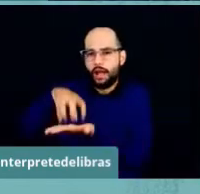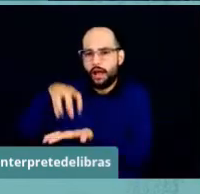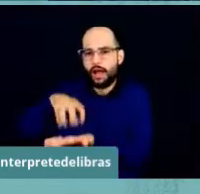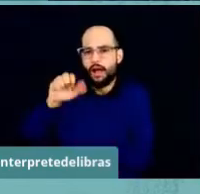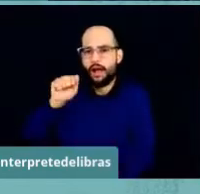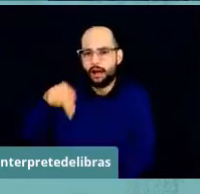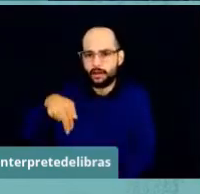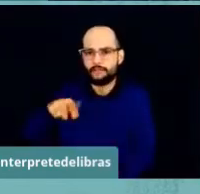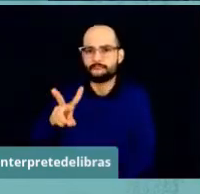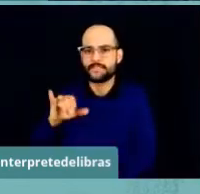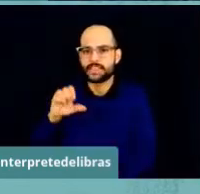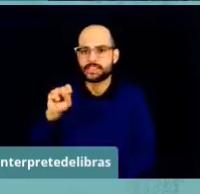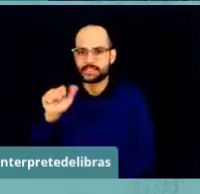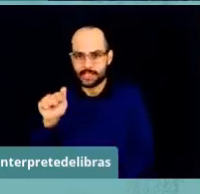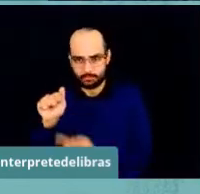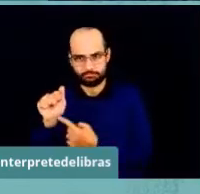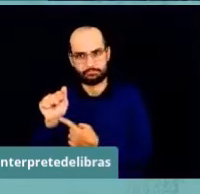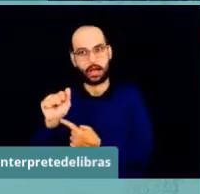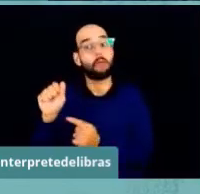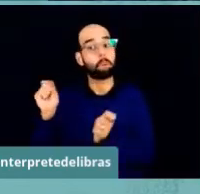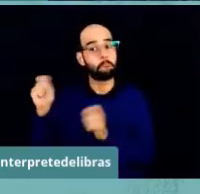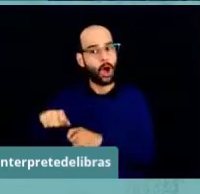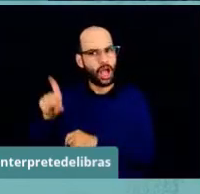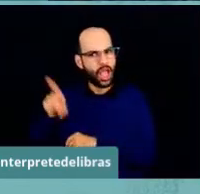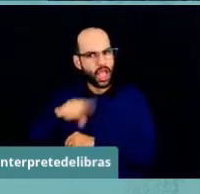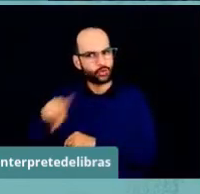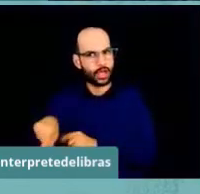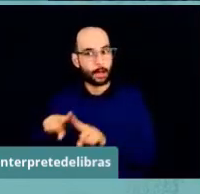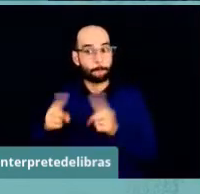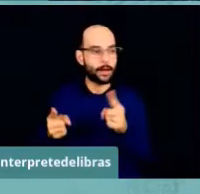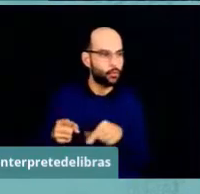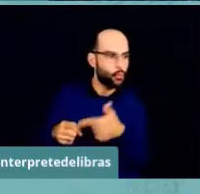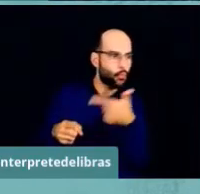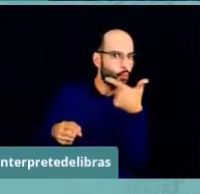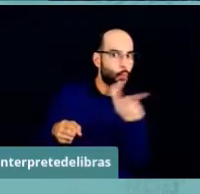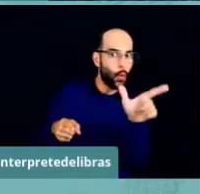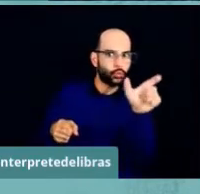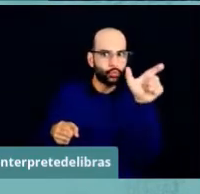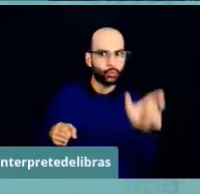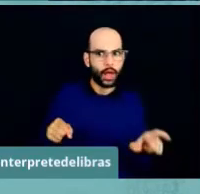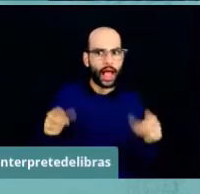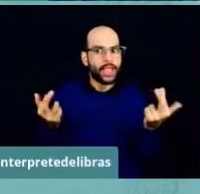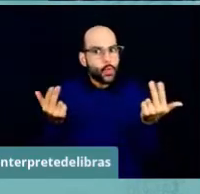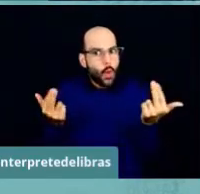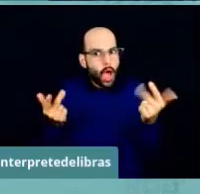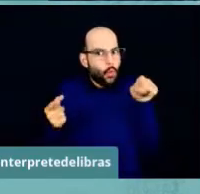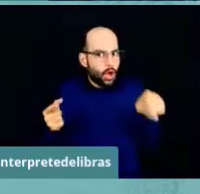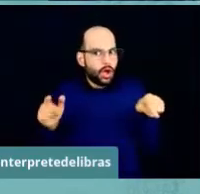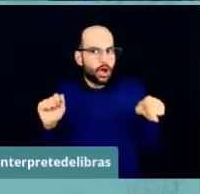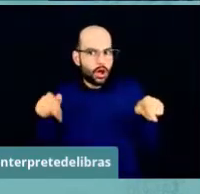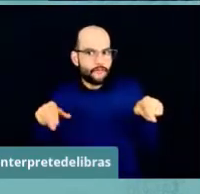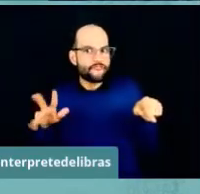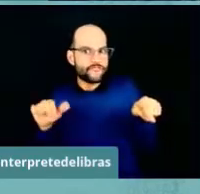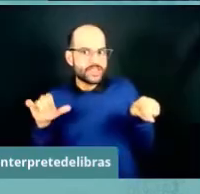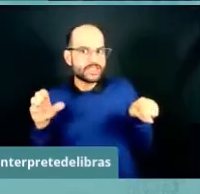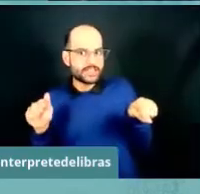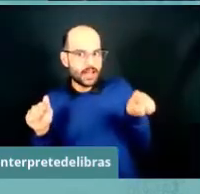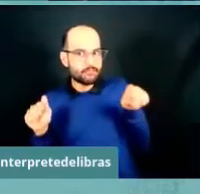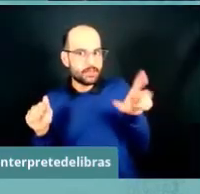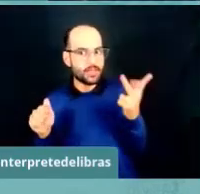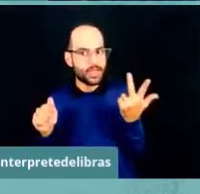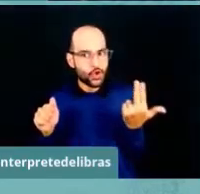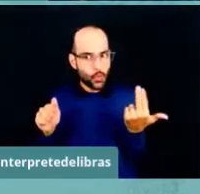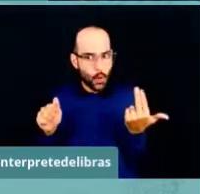no Brasil sem mesmo ter aprovação da Anvisa. Então, também tem esse fato. Os dois